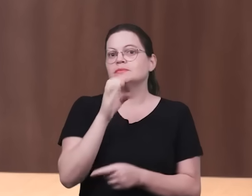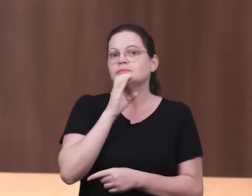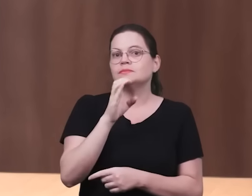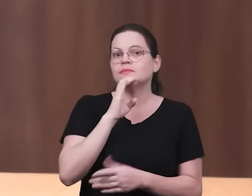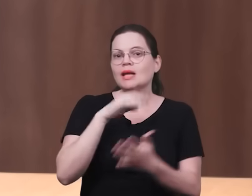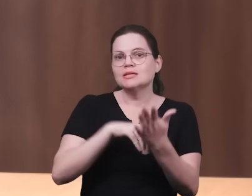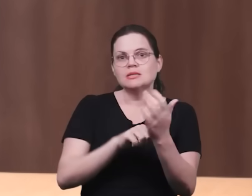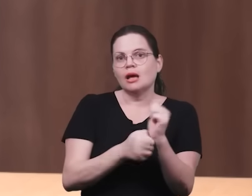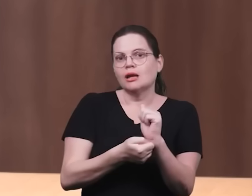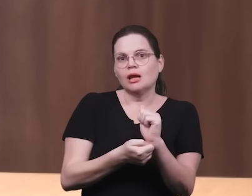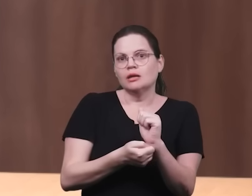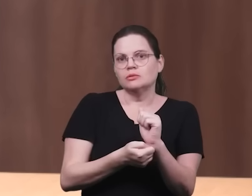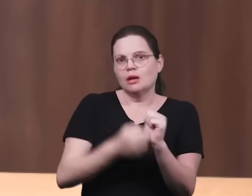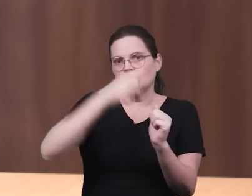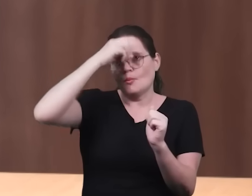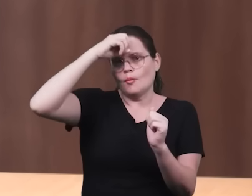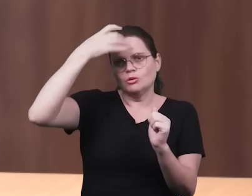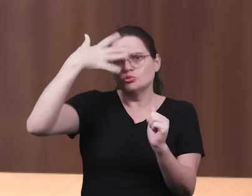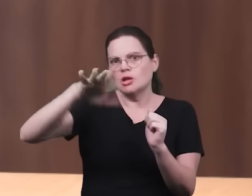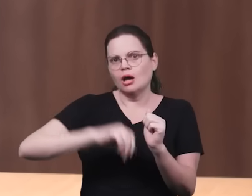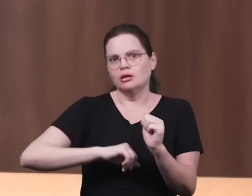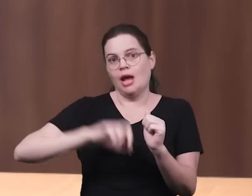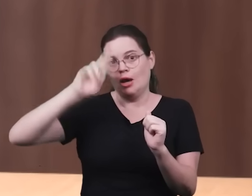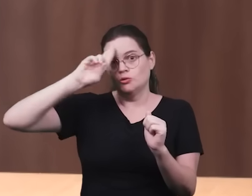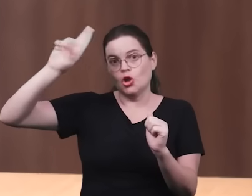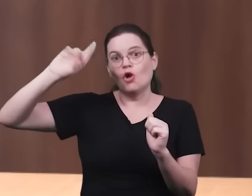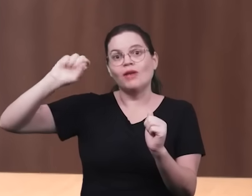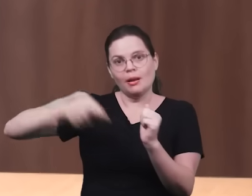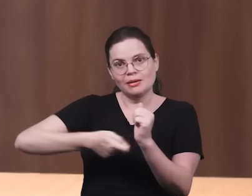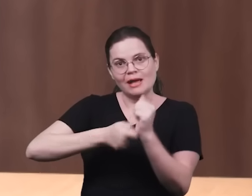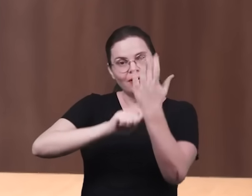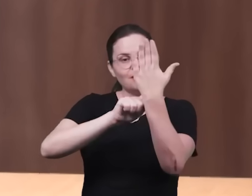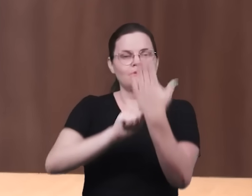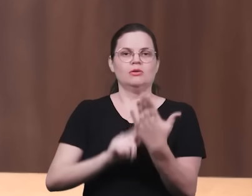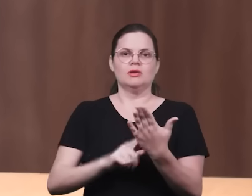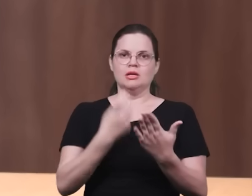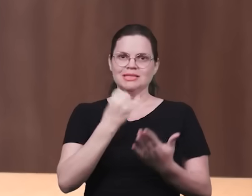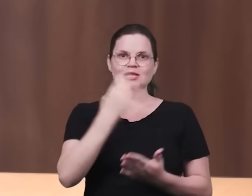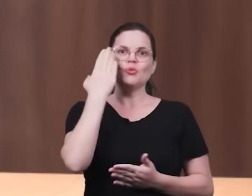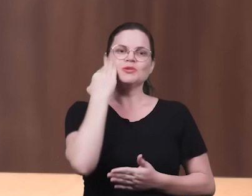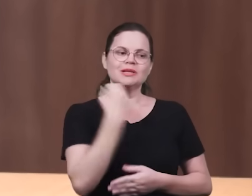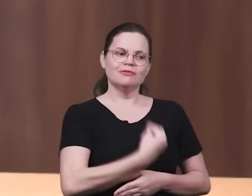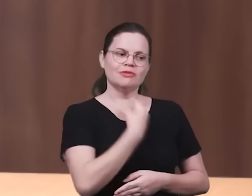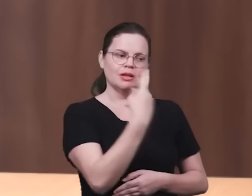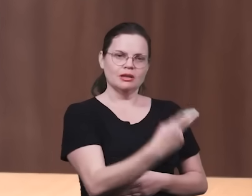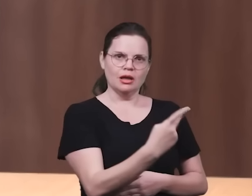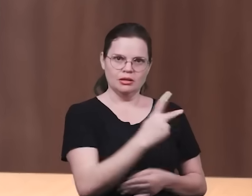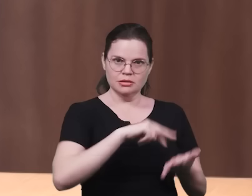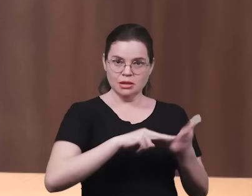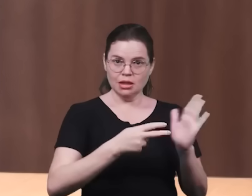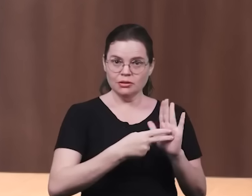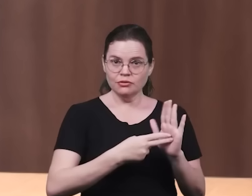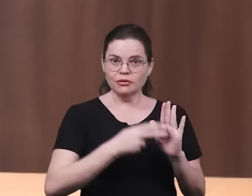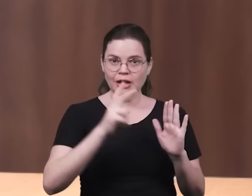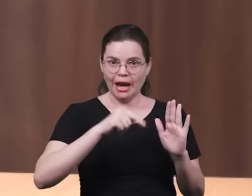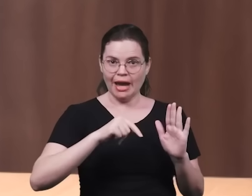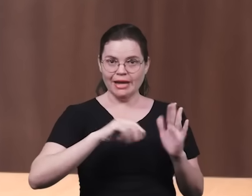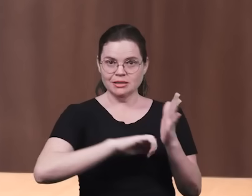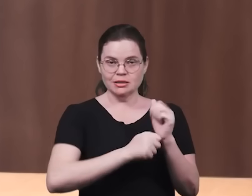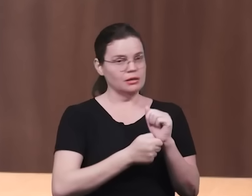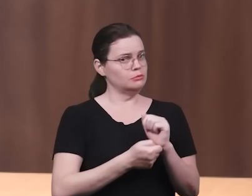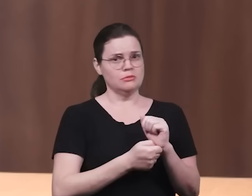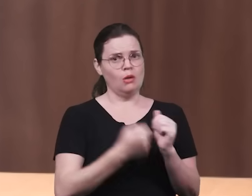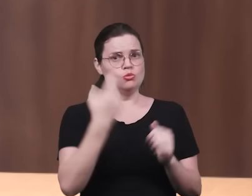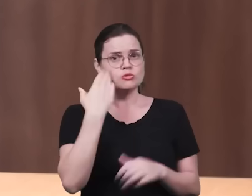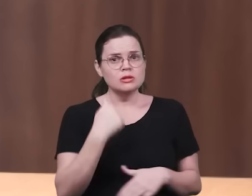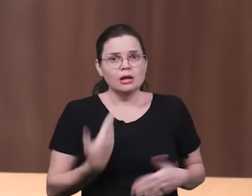está oculto. Então, eu tenho conhecimento, então para mim não está oculto. Mas está oculto para Marcelo, que não sabe do